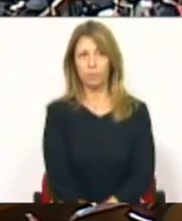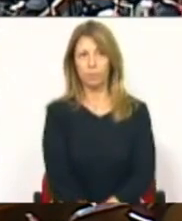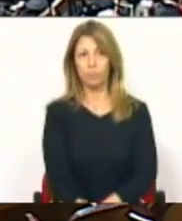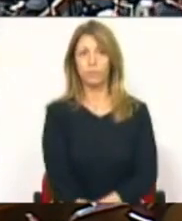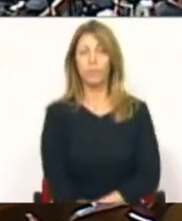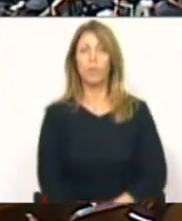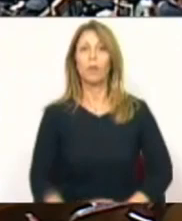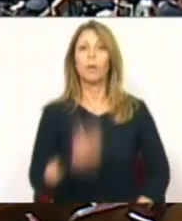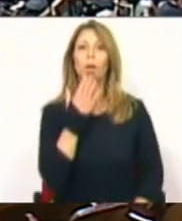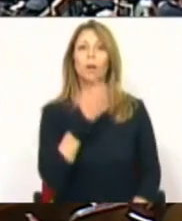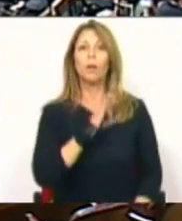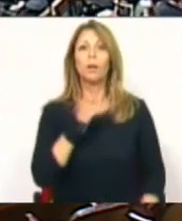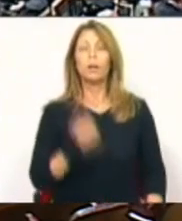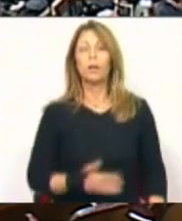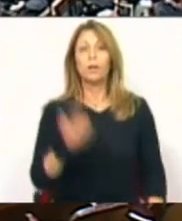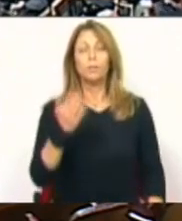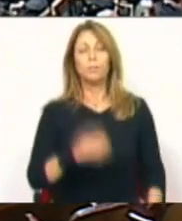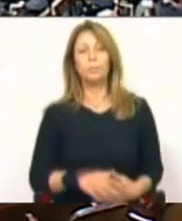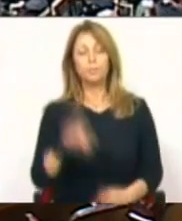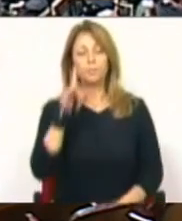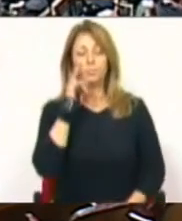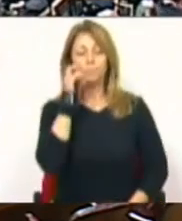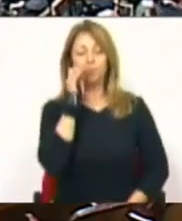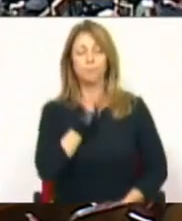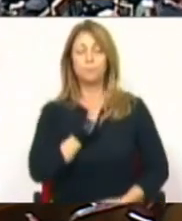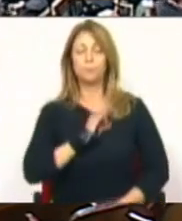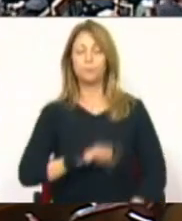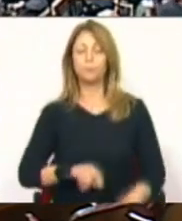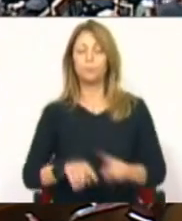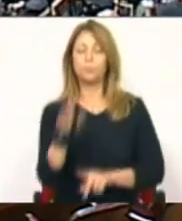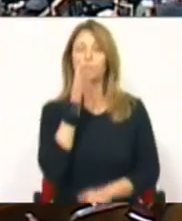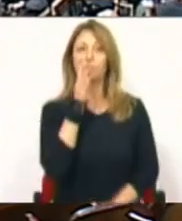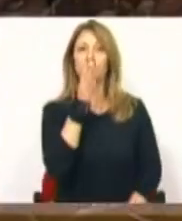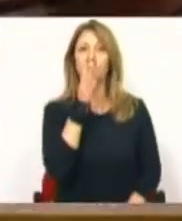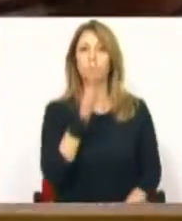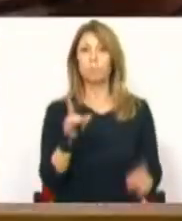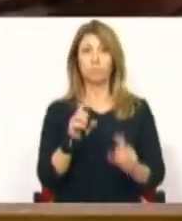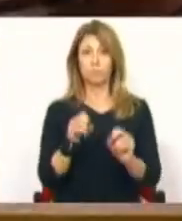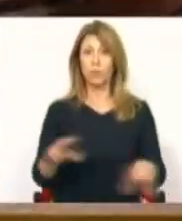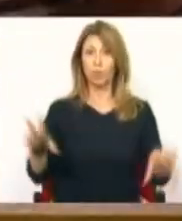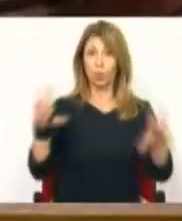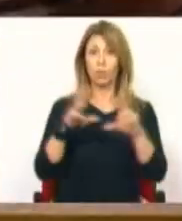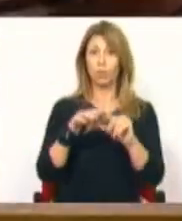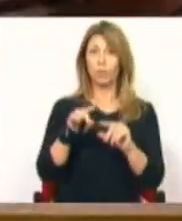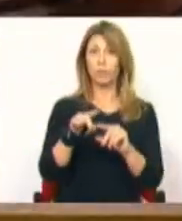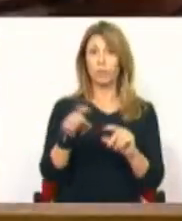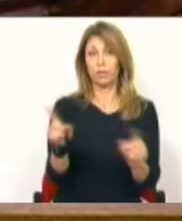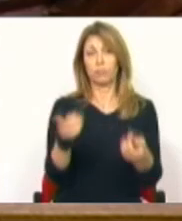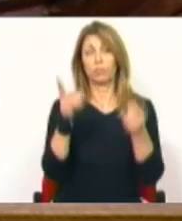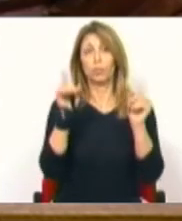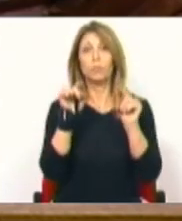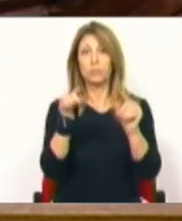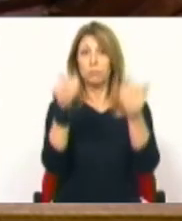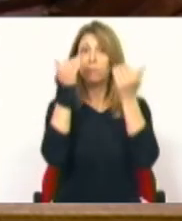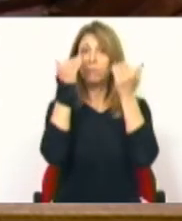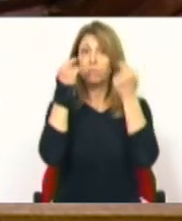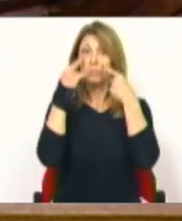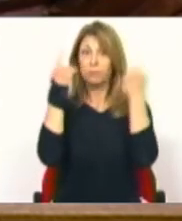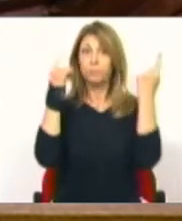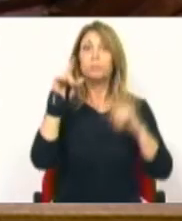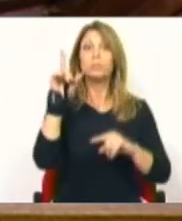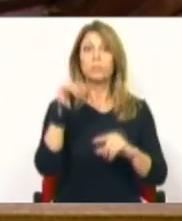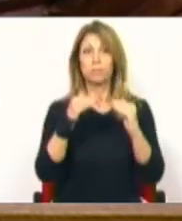Muito obrigado, Sr. Presidente. Senhoras e senhores deputados, não é novidade e também isso é notícia. As